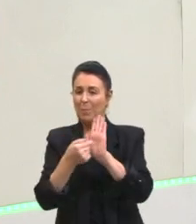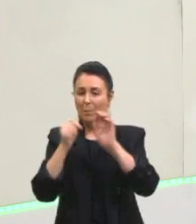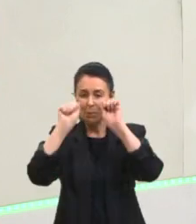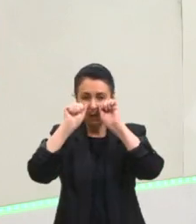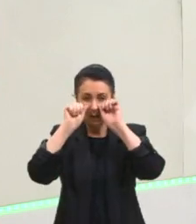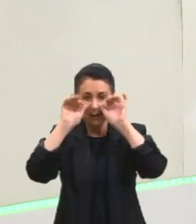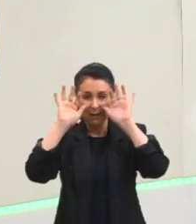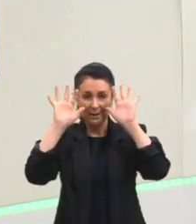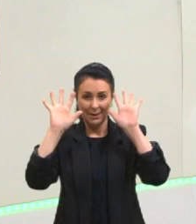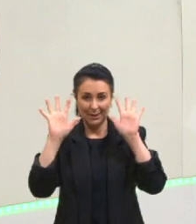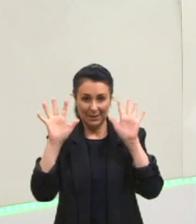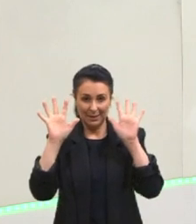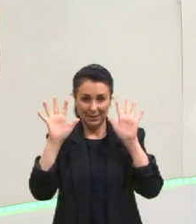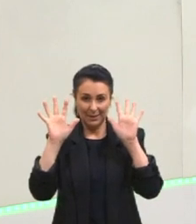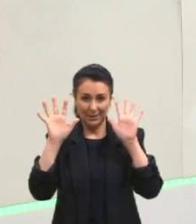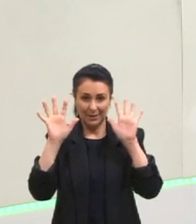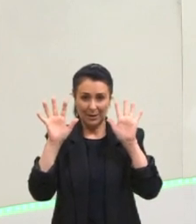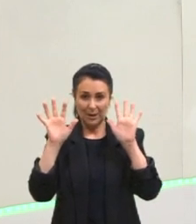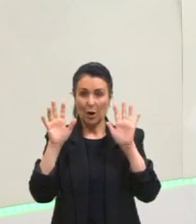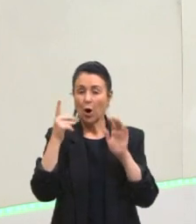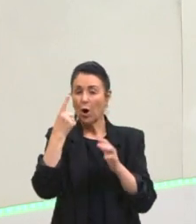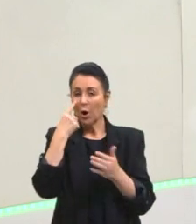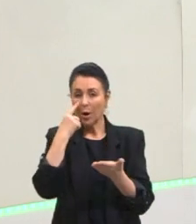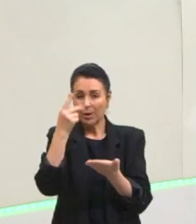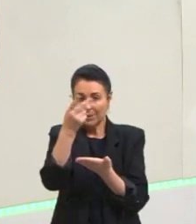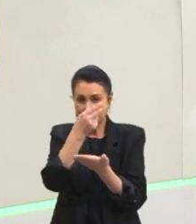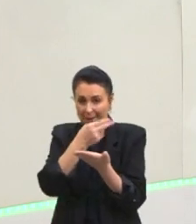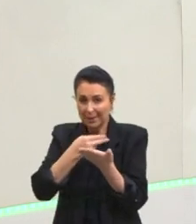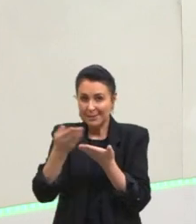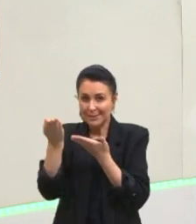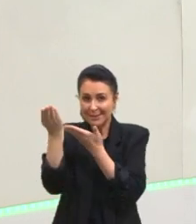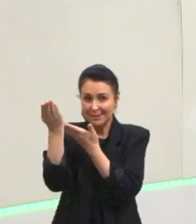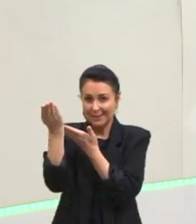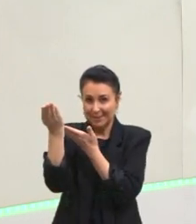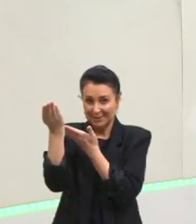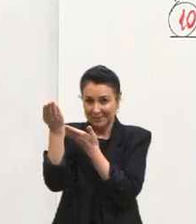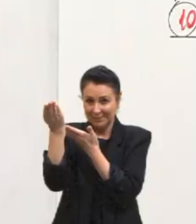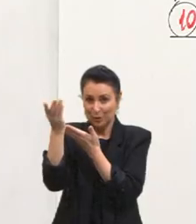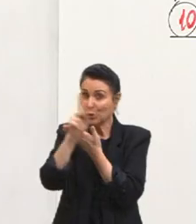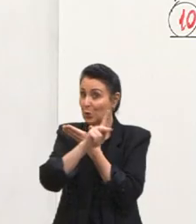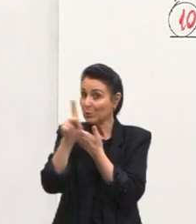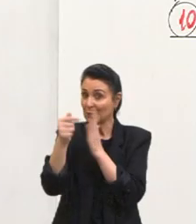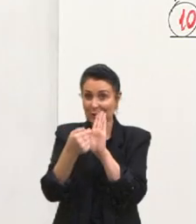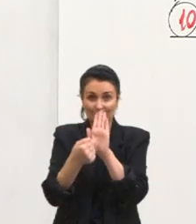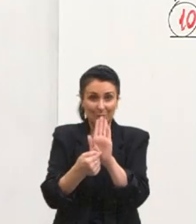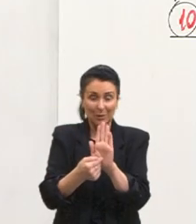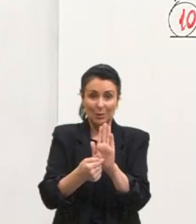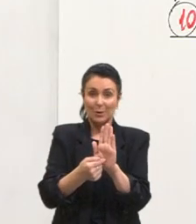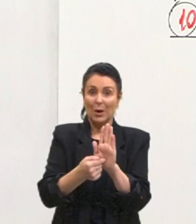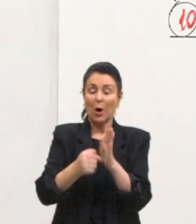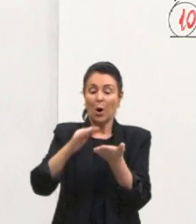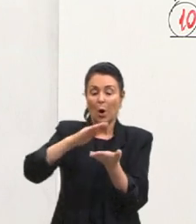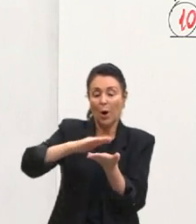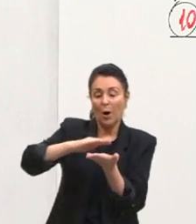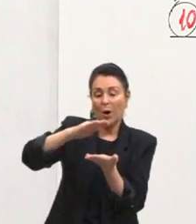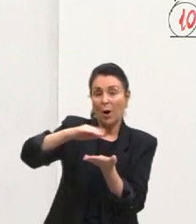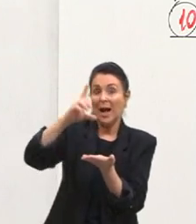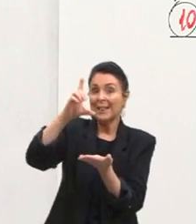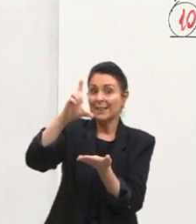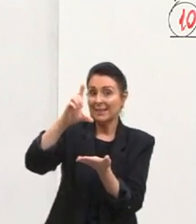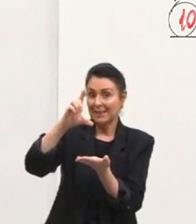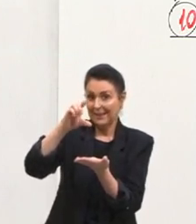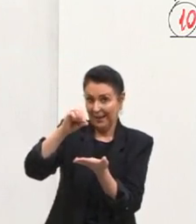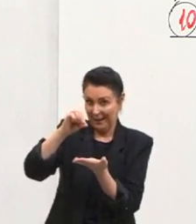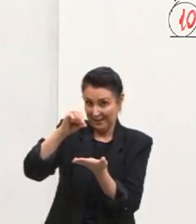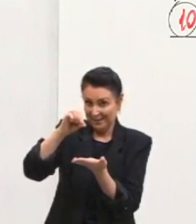2, 3, 4, 5, 6, 7, 8, 9, 10. Então eu fiz aqui um desenho para ilustrar então que são 10 camadas vezes